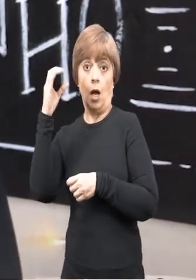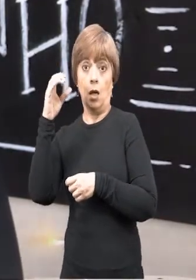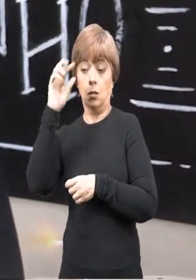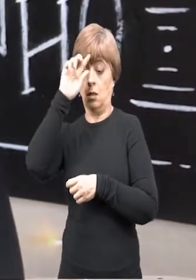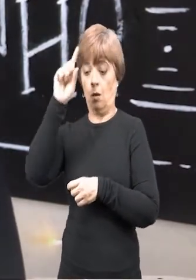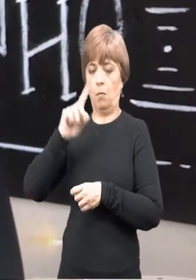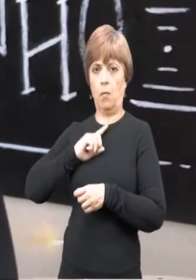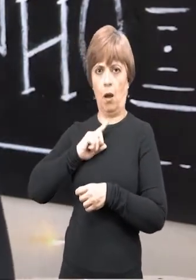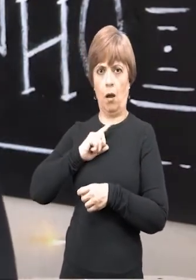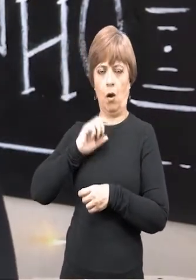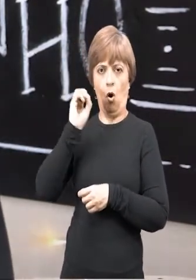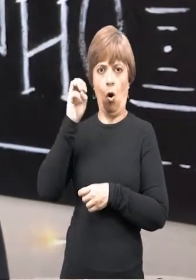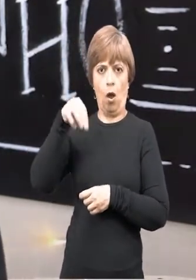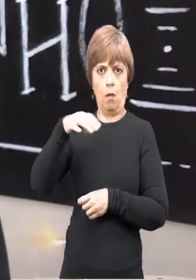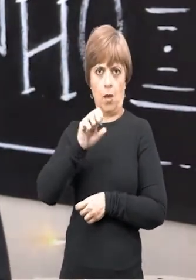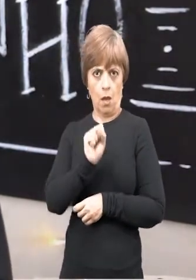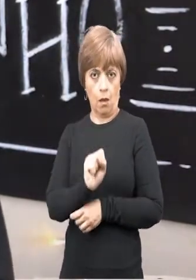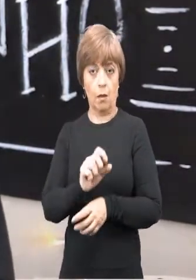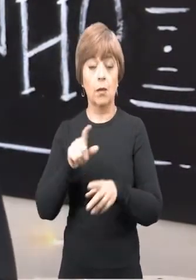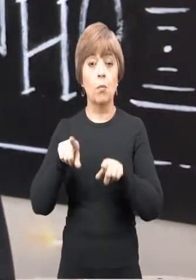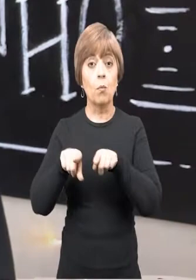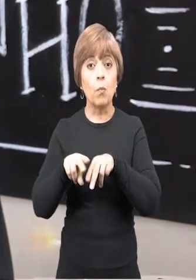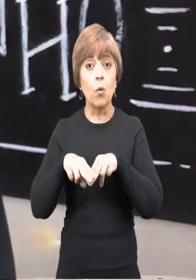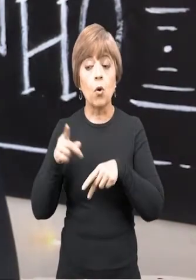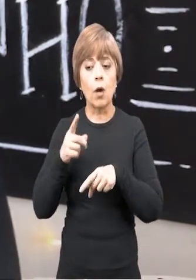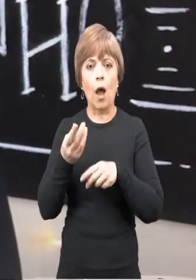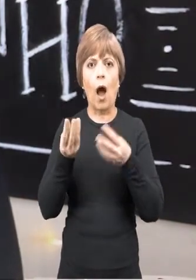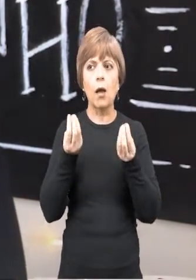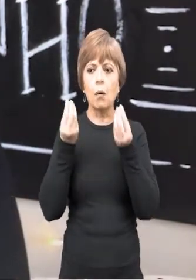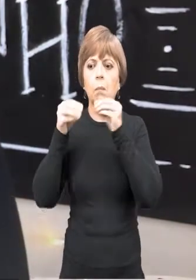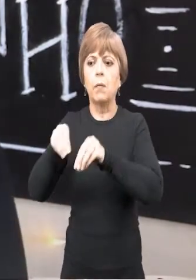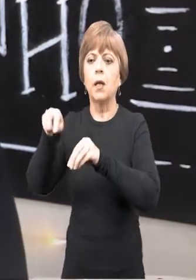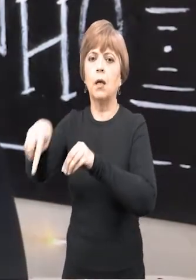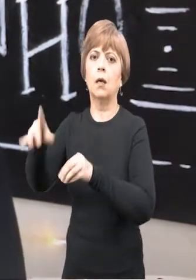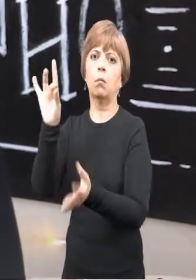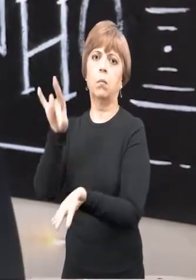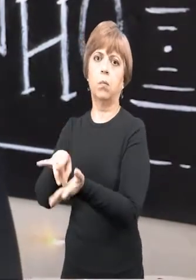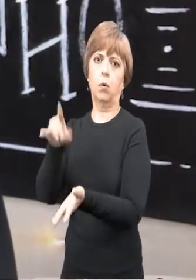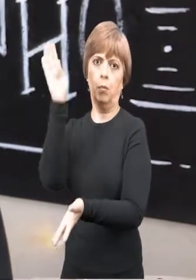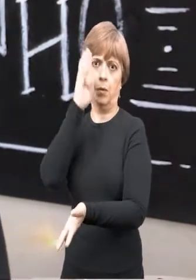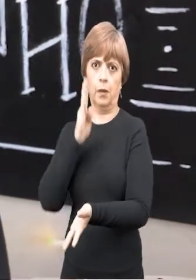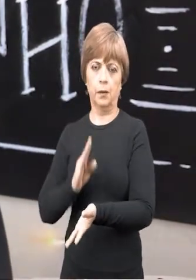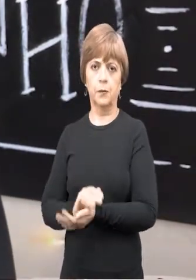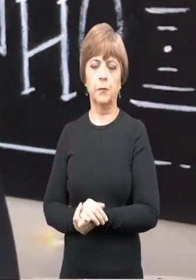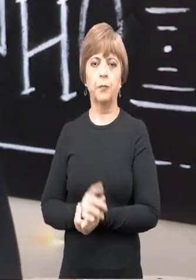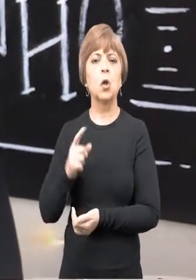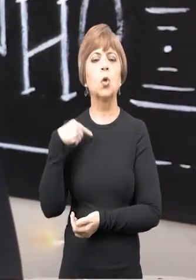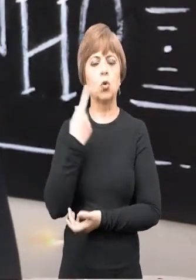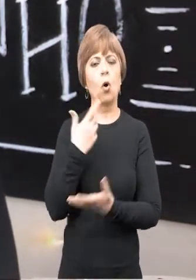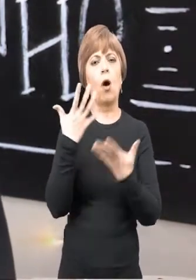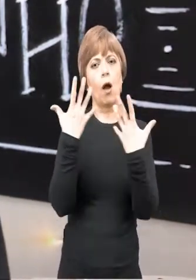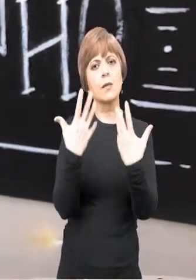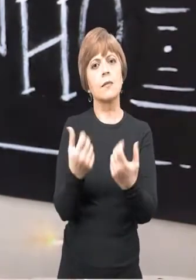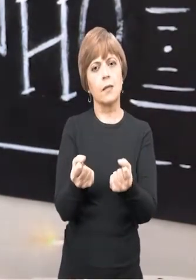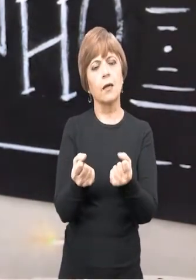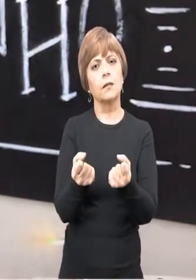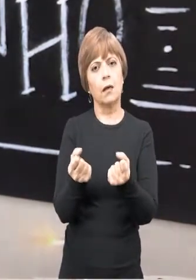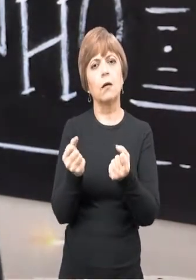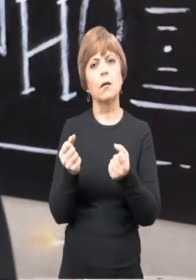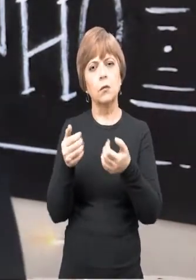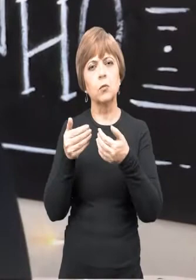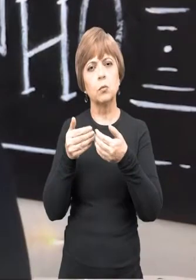das organizações e aplicar aqui na nossa realidade. Então, nós concordamos com as medidas